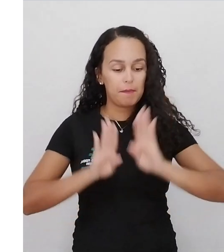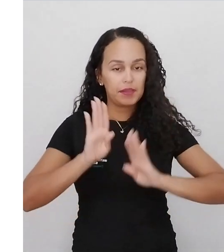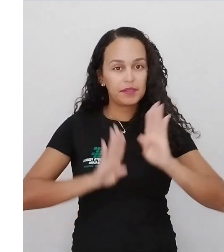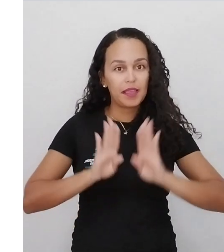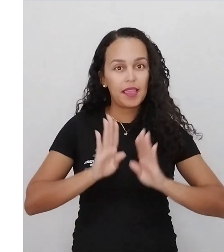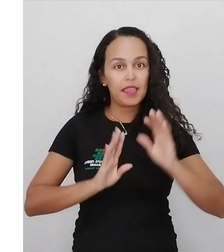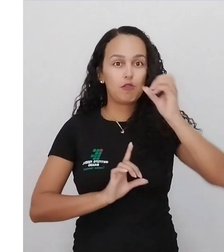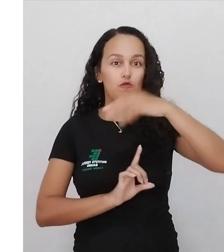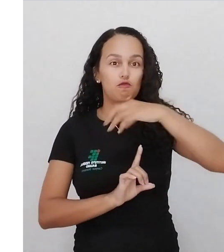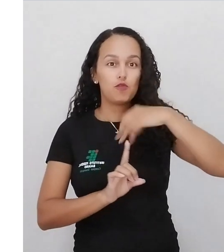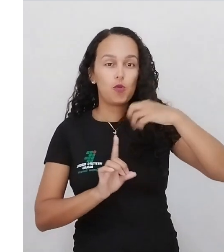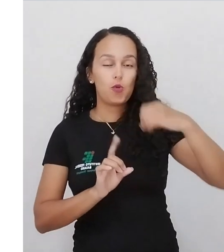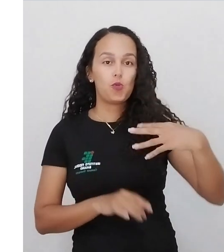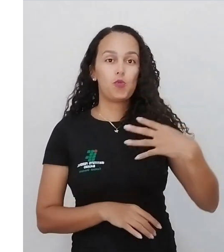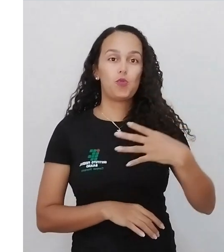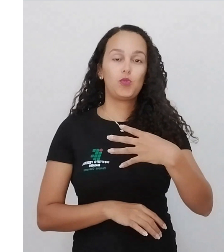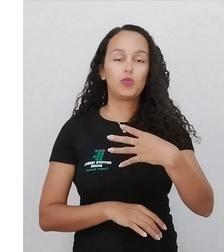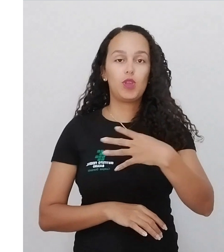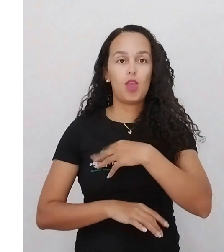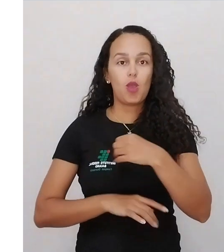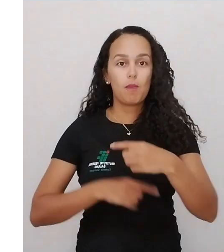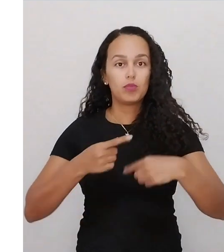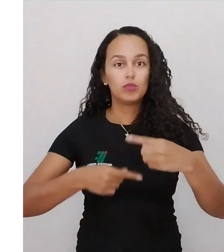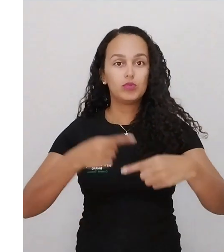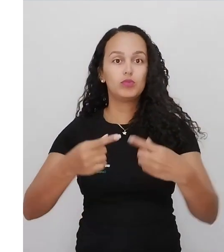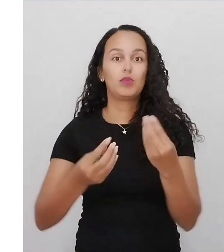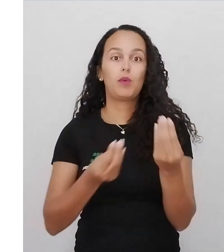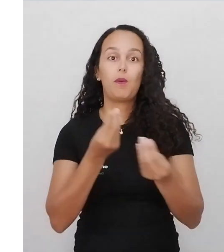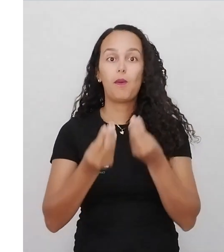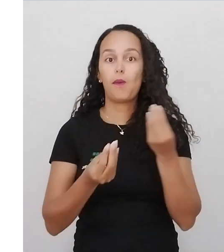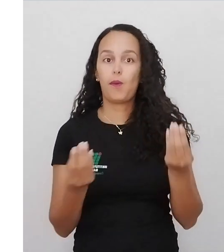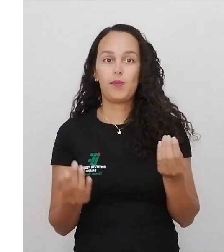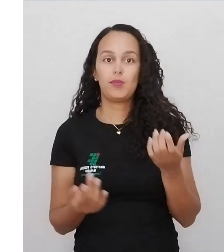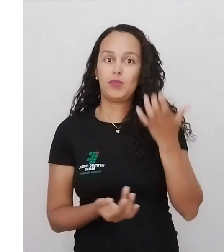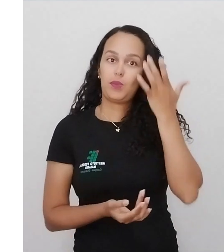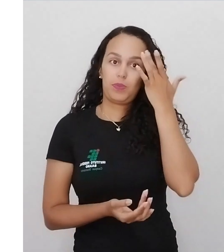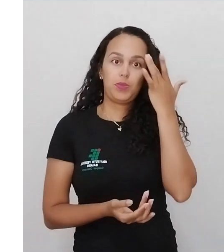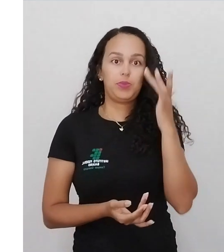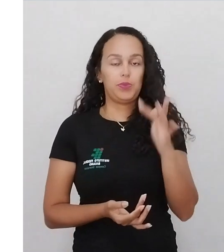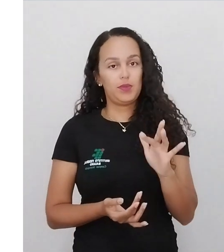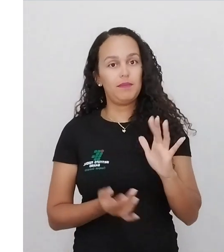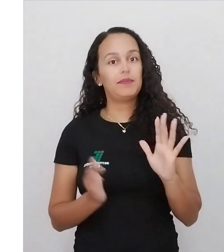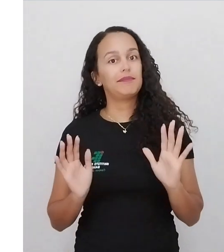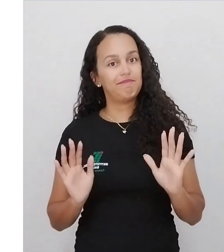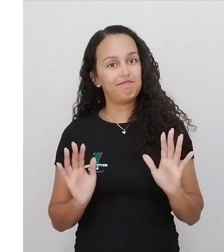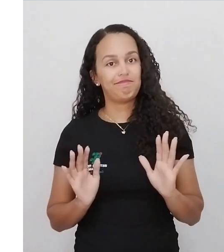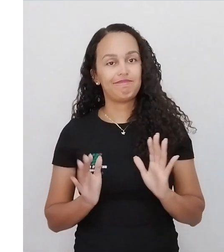de bactérias, de fungos, ainda não era algo conhecido.